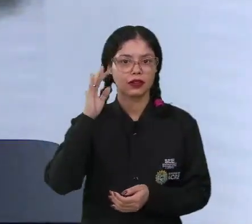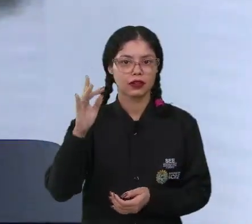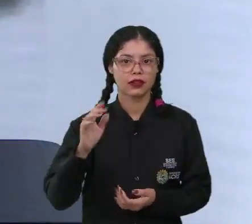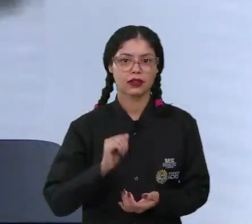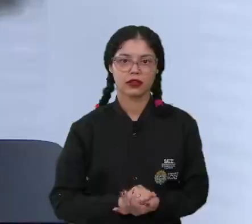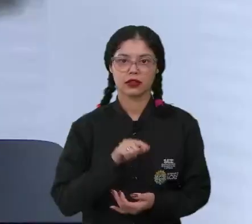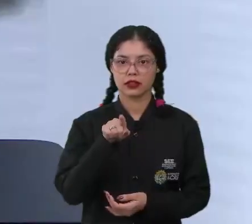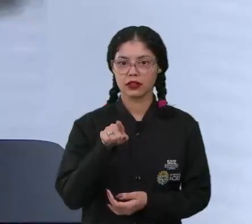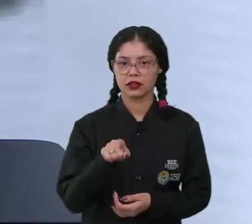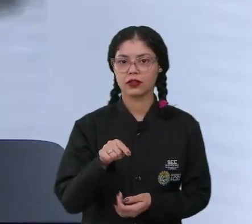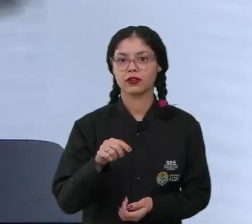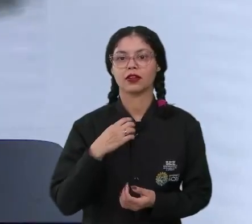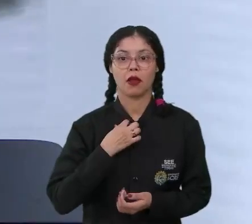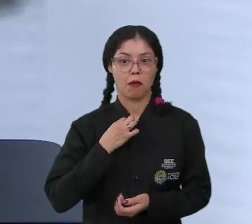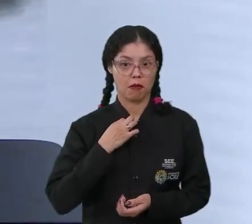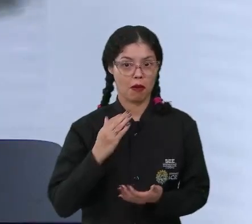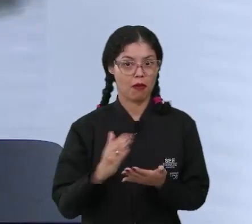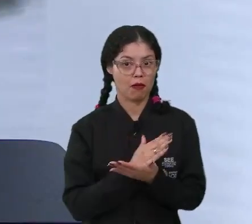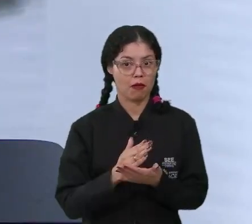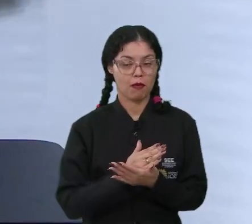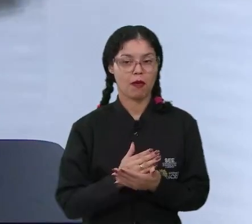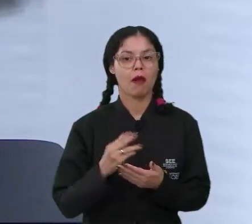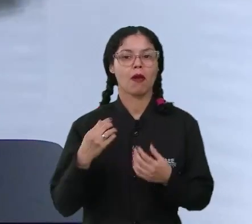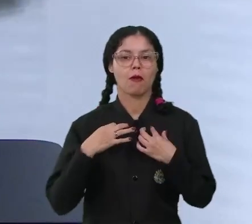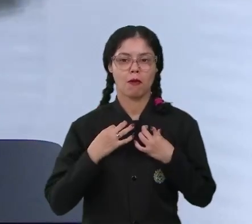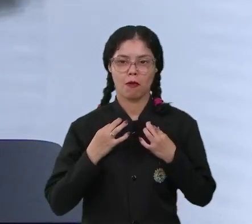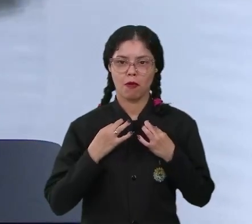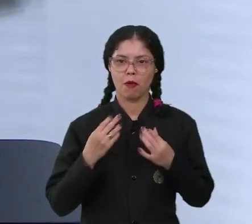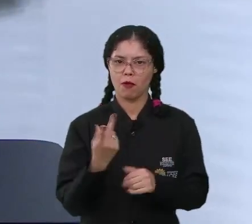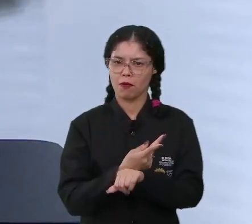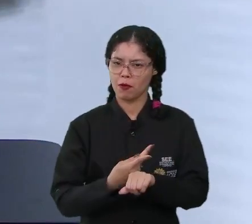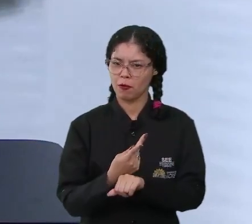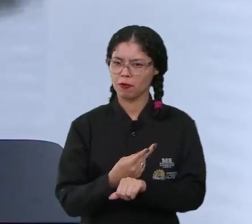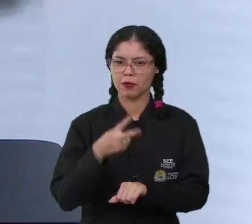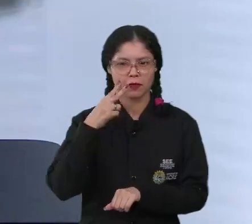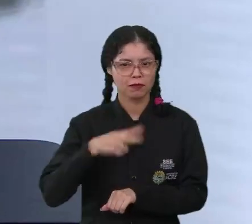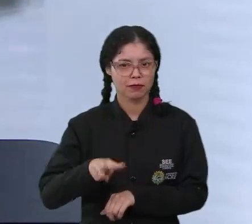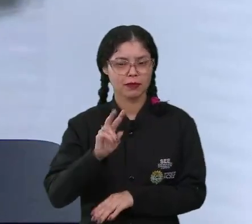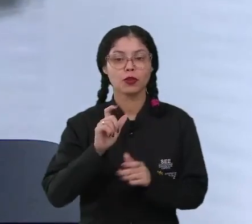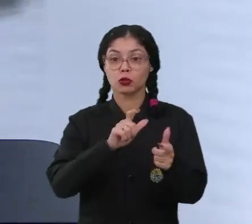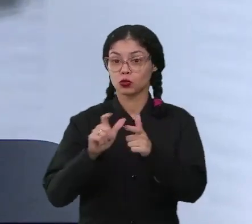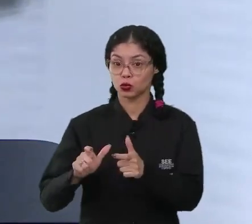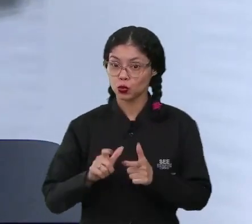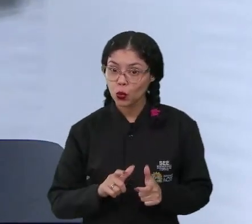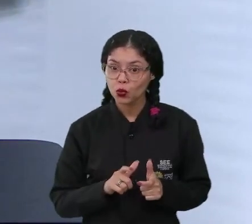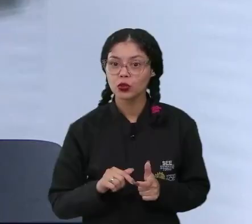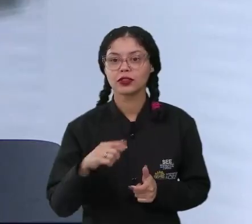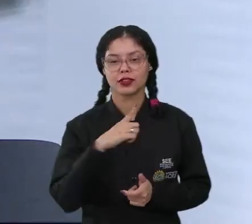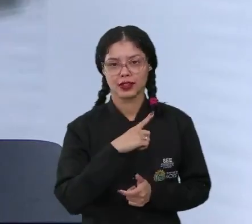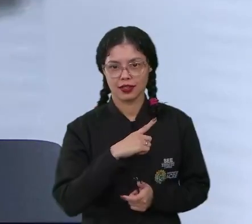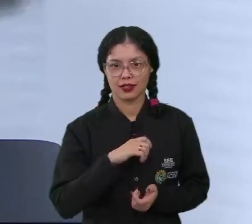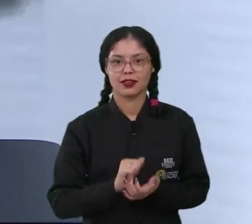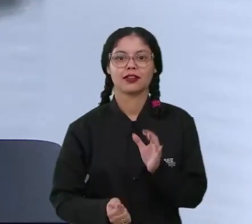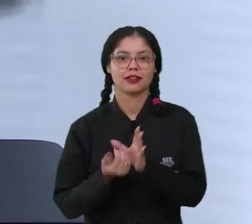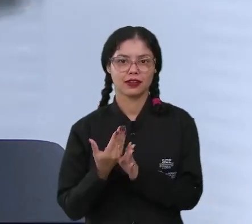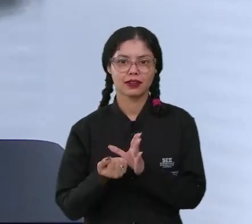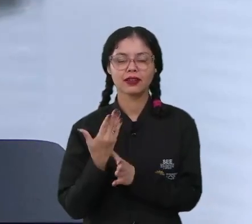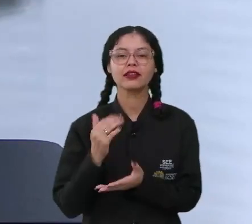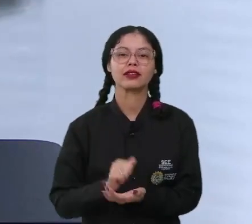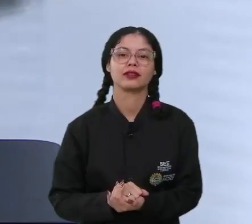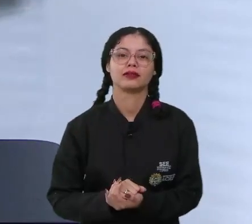reflexão. Se você está vestindo aí alguma camiseta, procure identificar de onde é esse